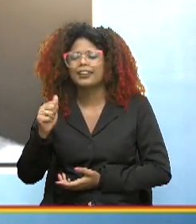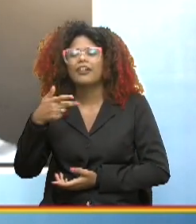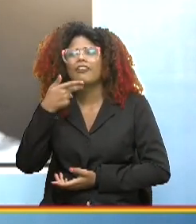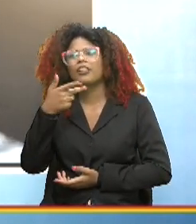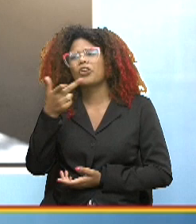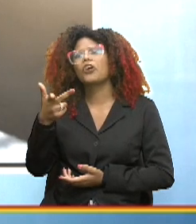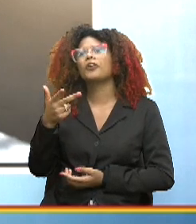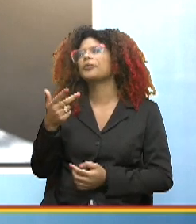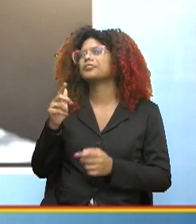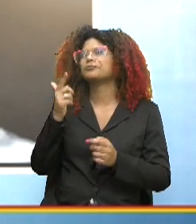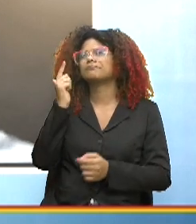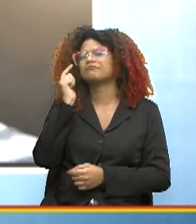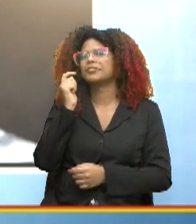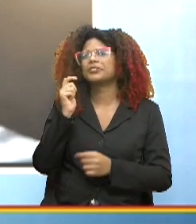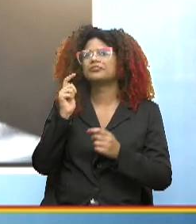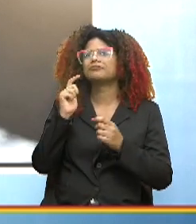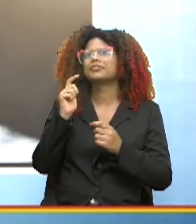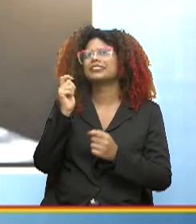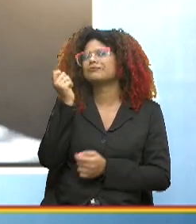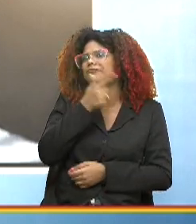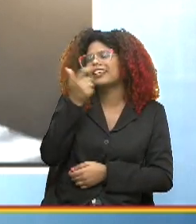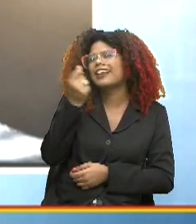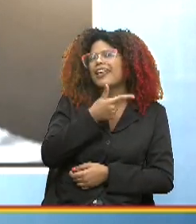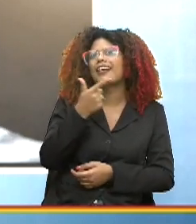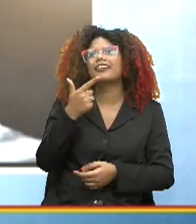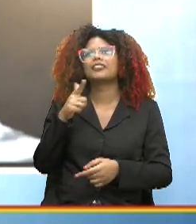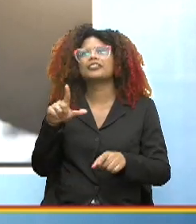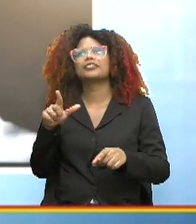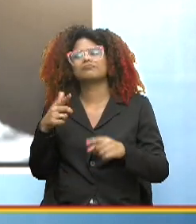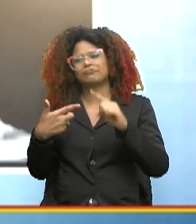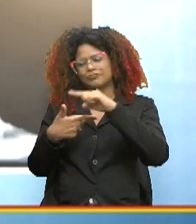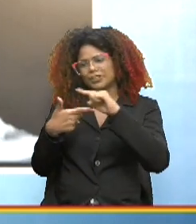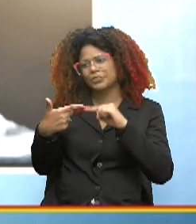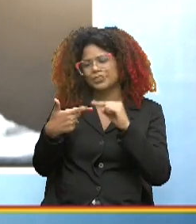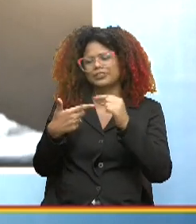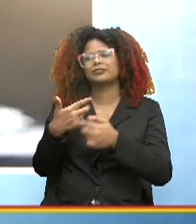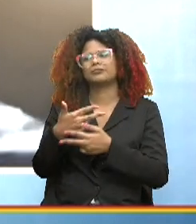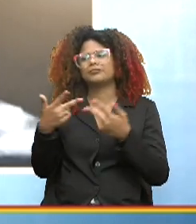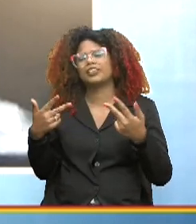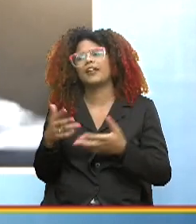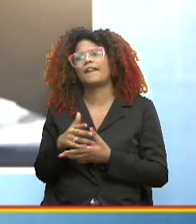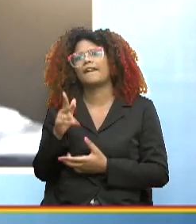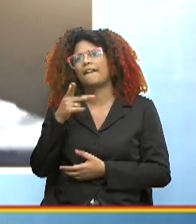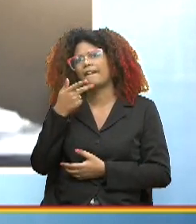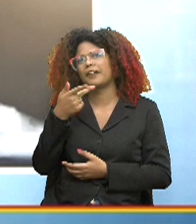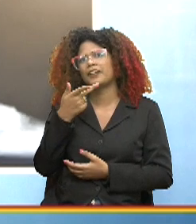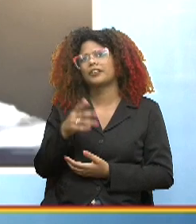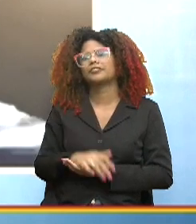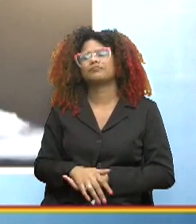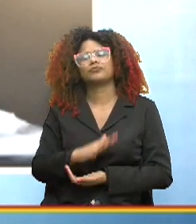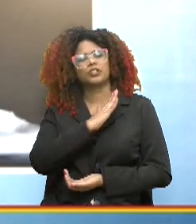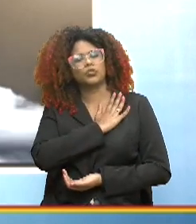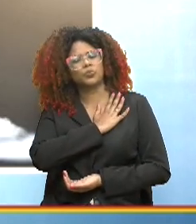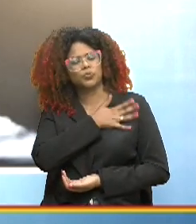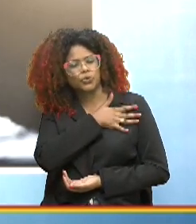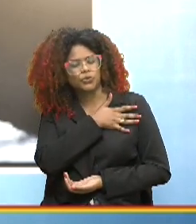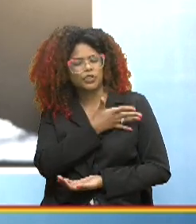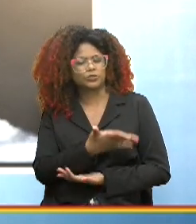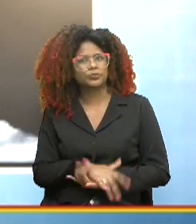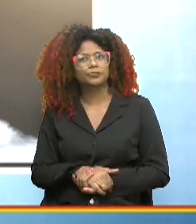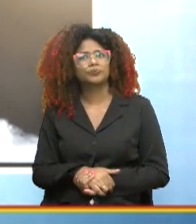né porque tem duas coisas que eu gostaria de falar né você estava falando do preconceito